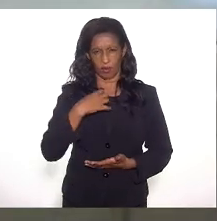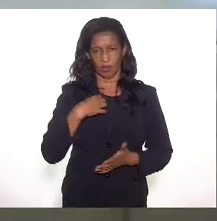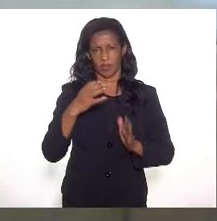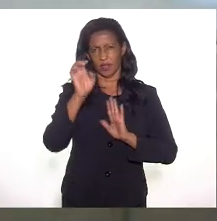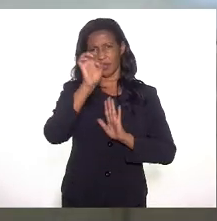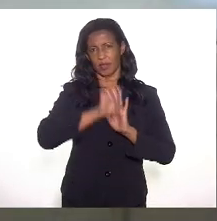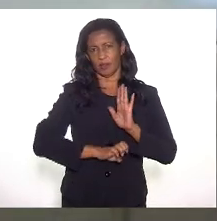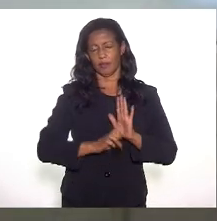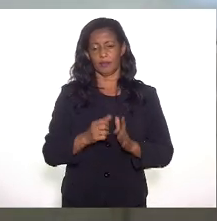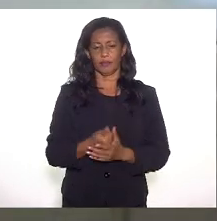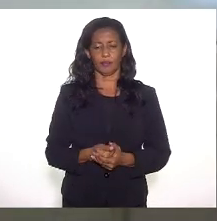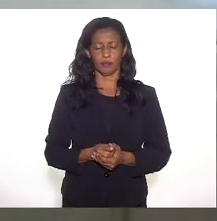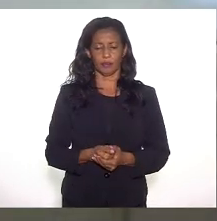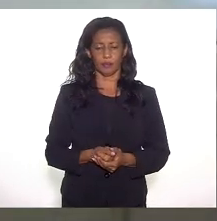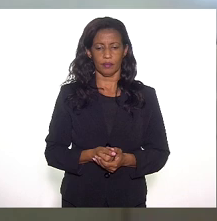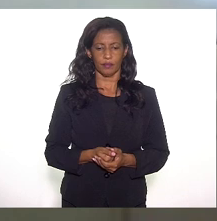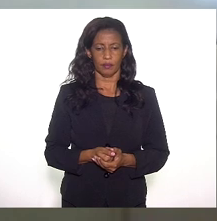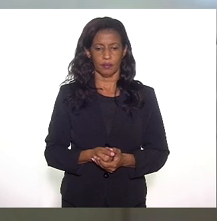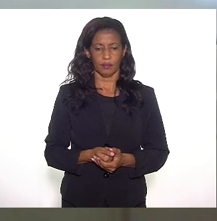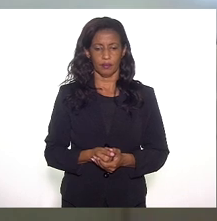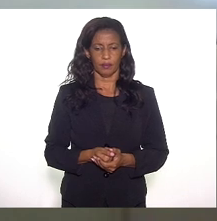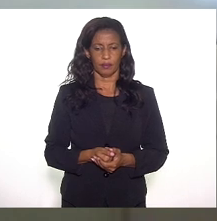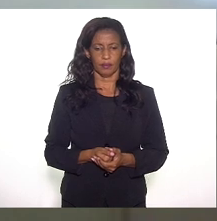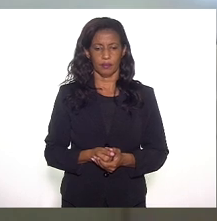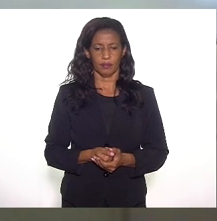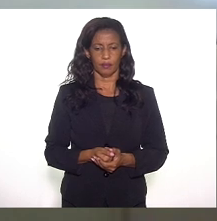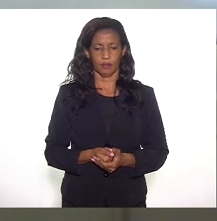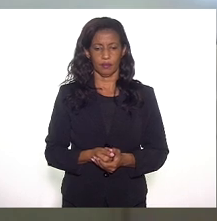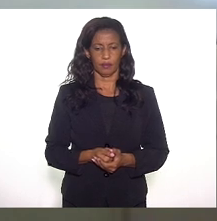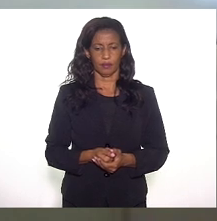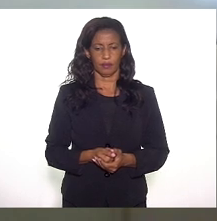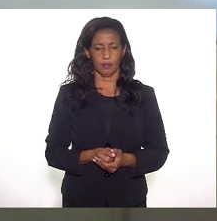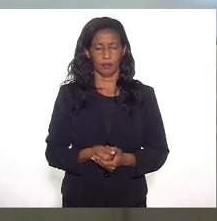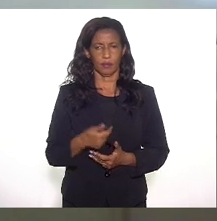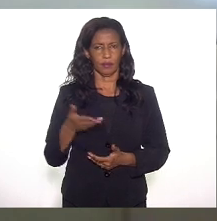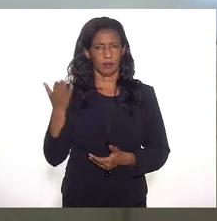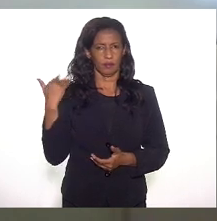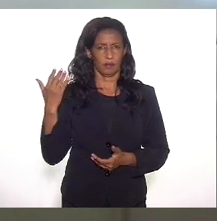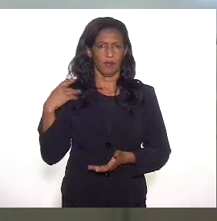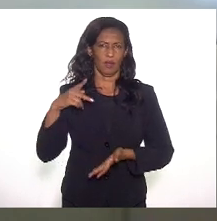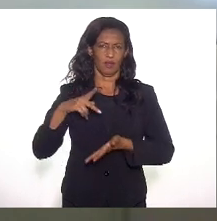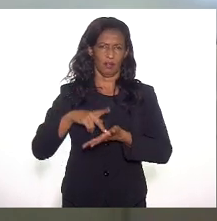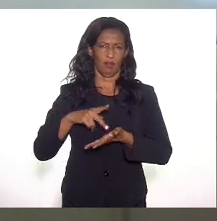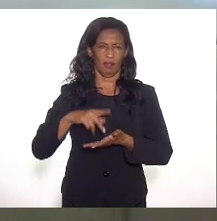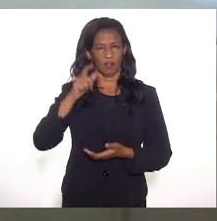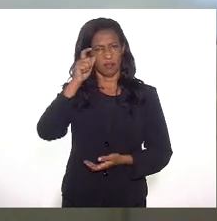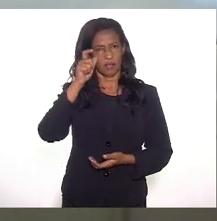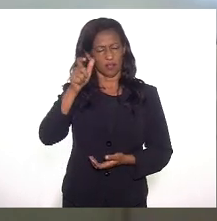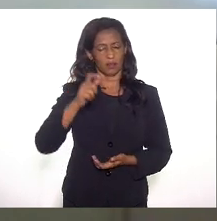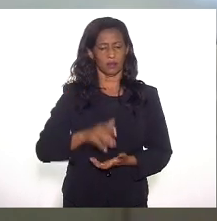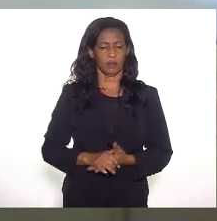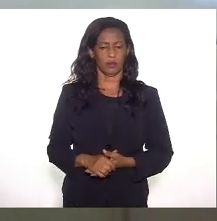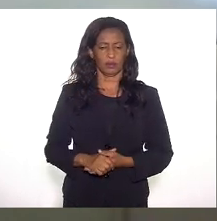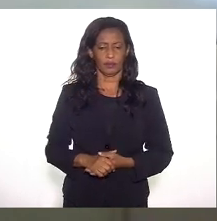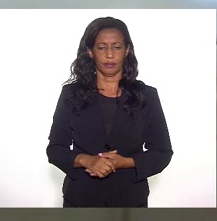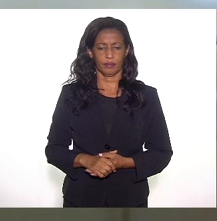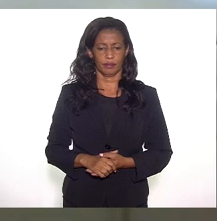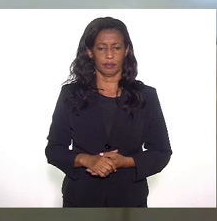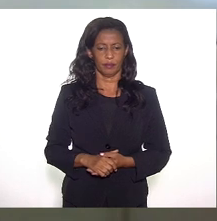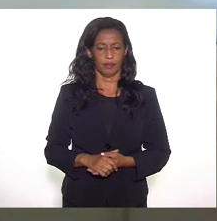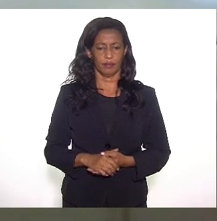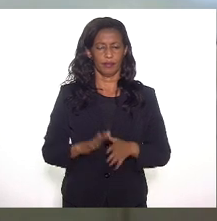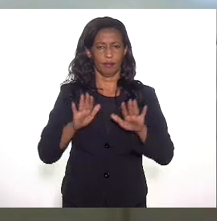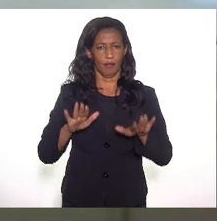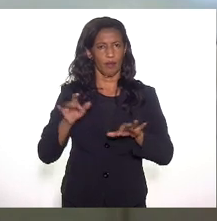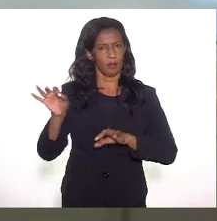deputada Deiseitano, para a senhora, ela era realmente muito interessante. Mas